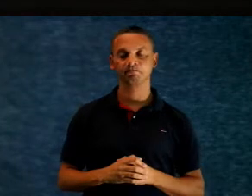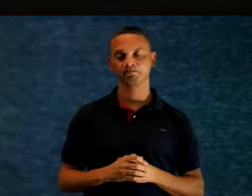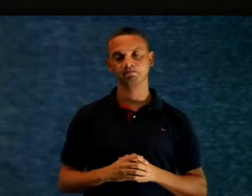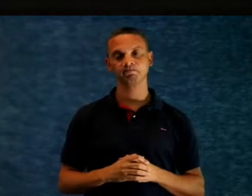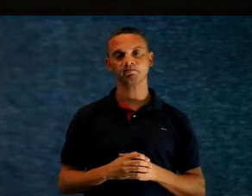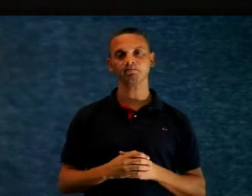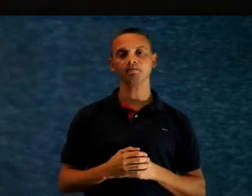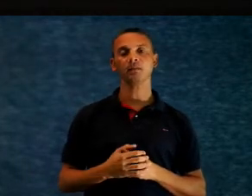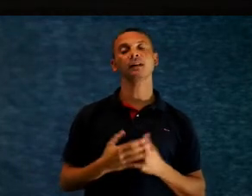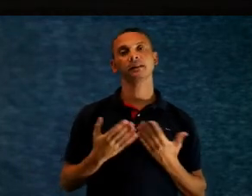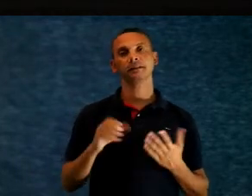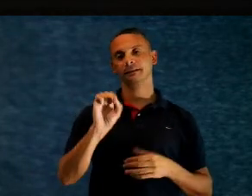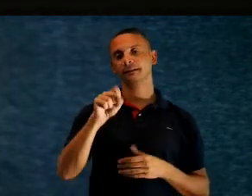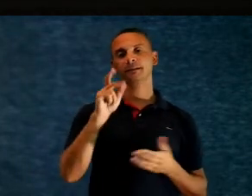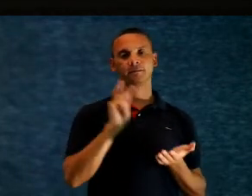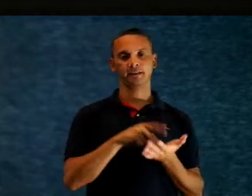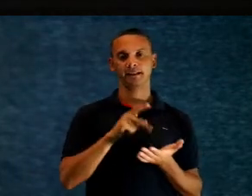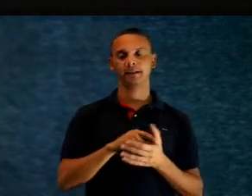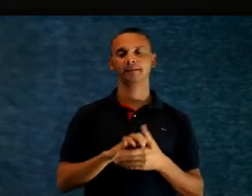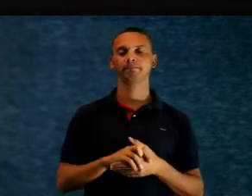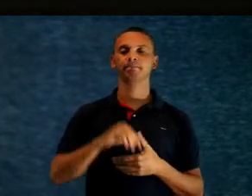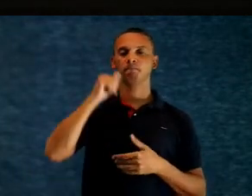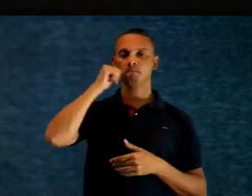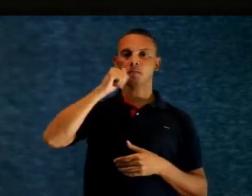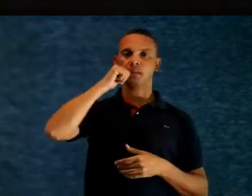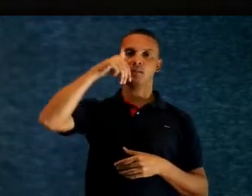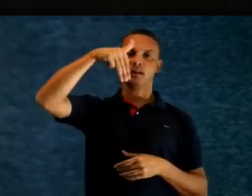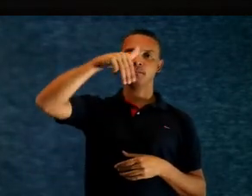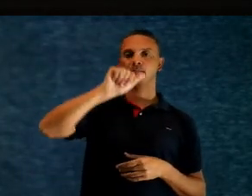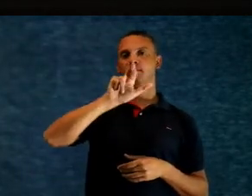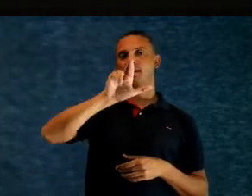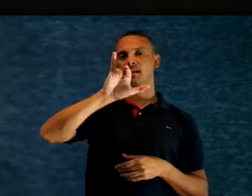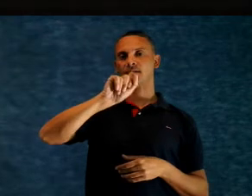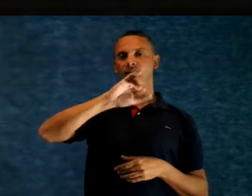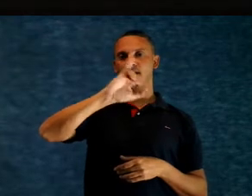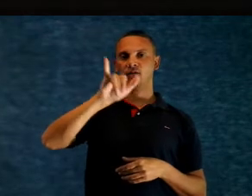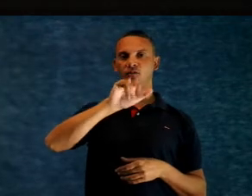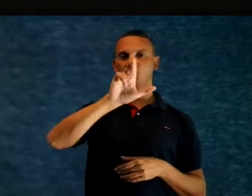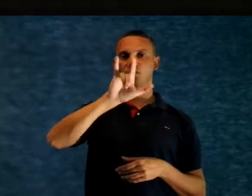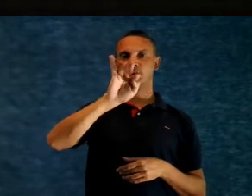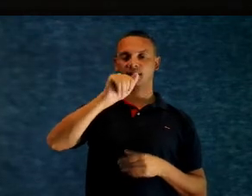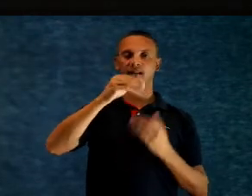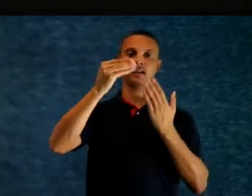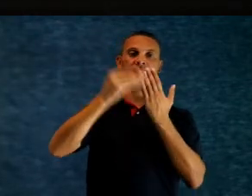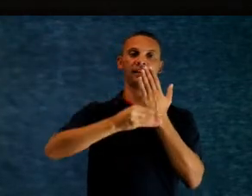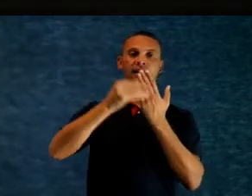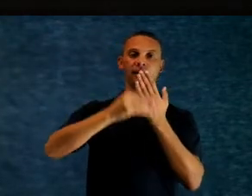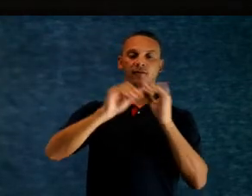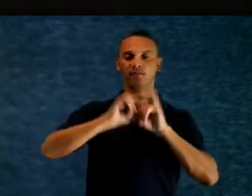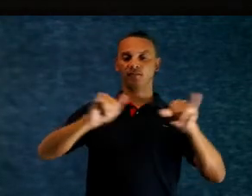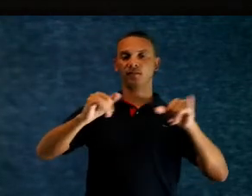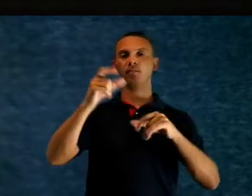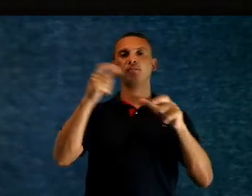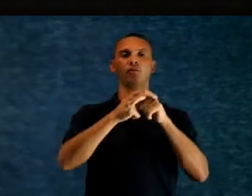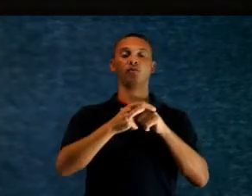né? Um Buquê de Alcachofras, O Valor da Vida, 3 volumes de crônica, Buquê de Alcachofras, O Valor da Vida e Gatos e Pombos, a novela,